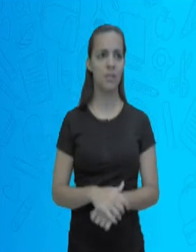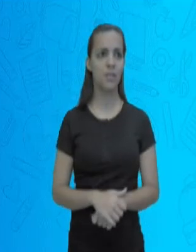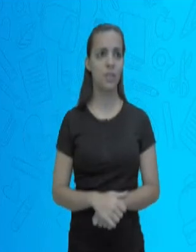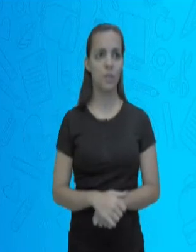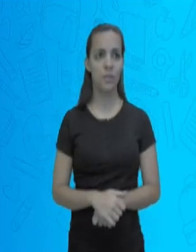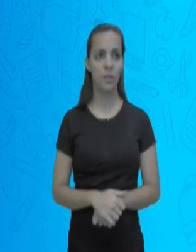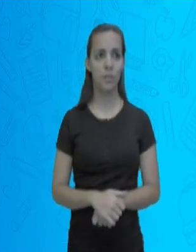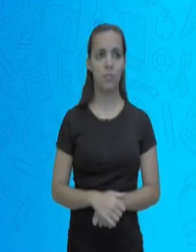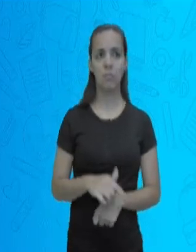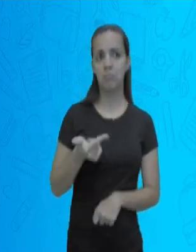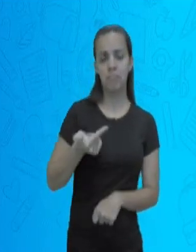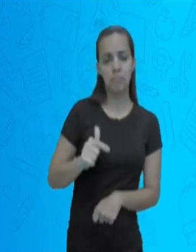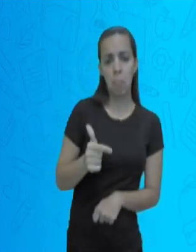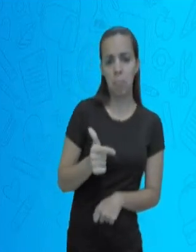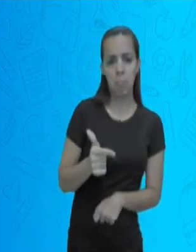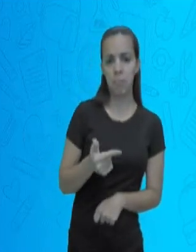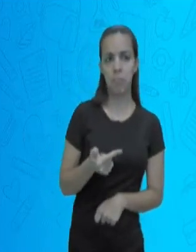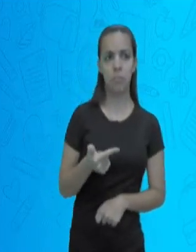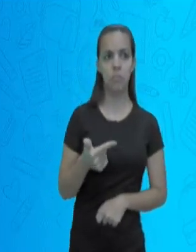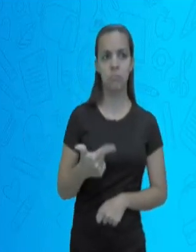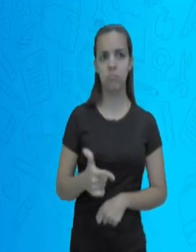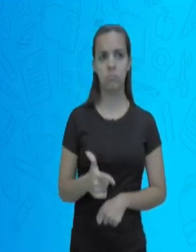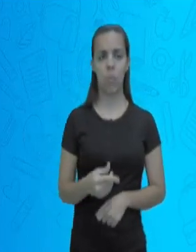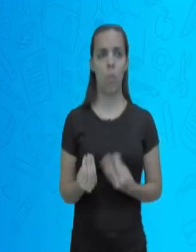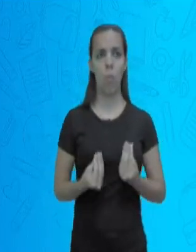Fora disso, não tem como traçar.